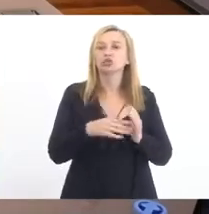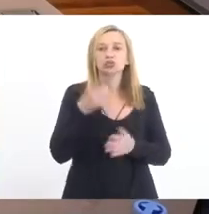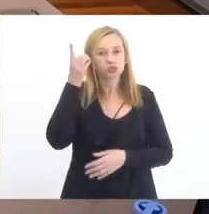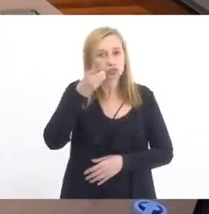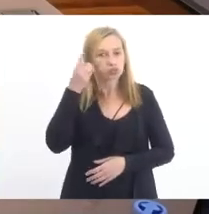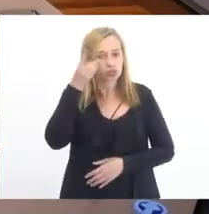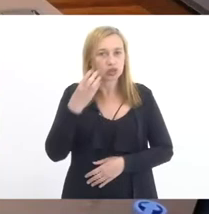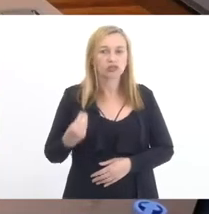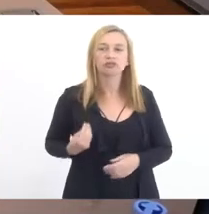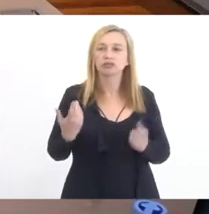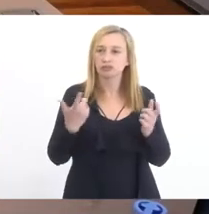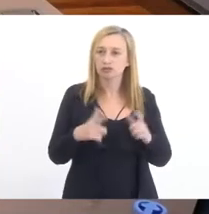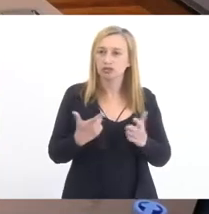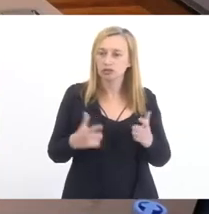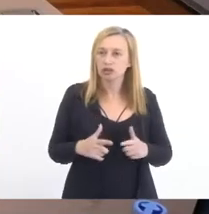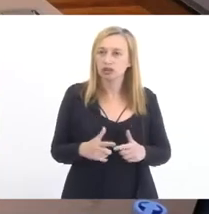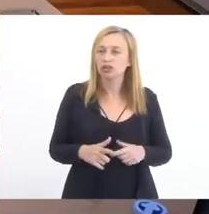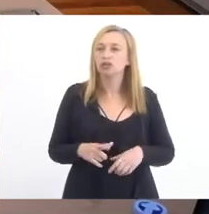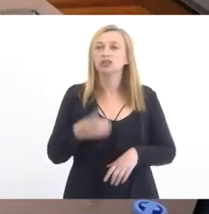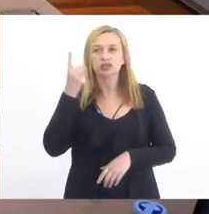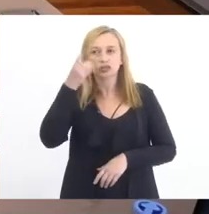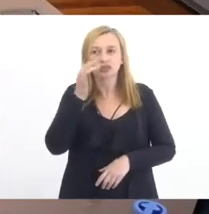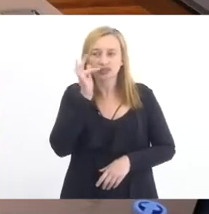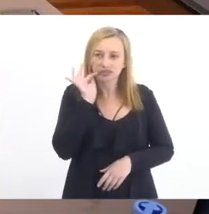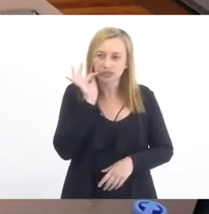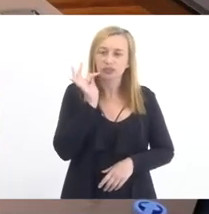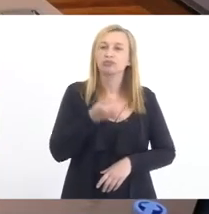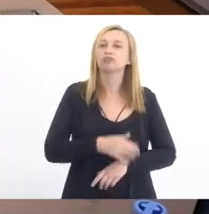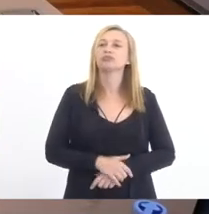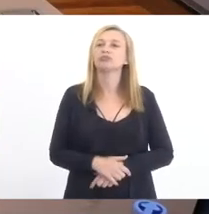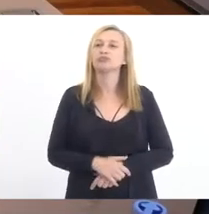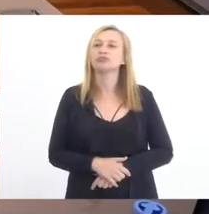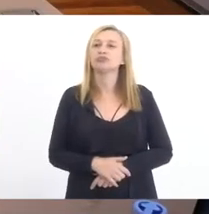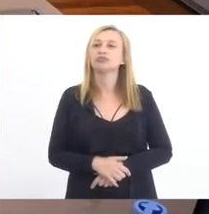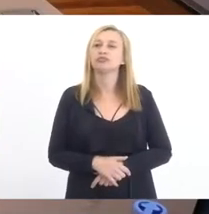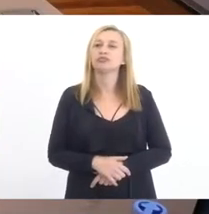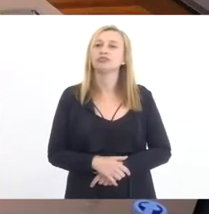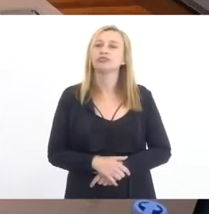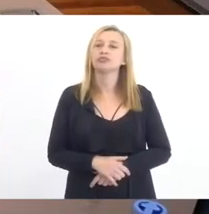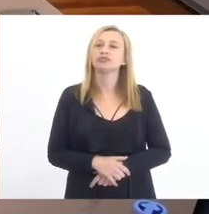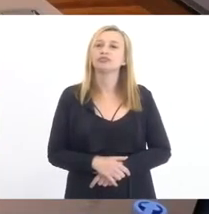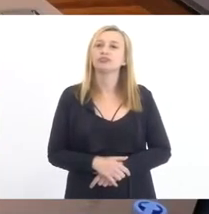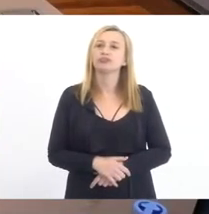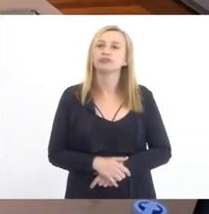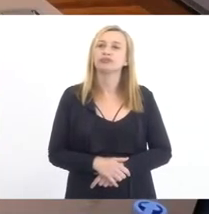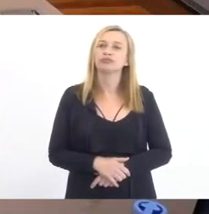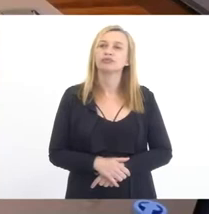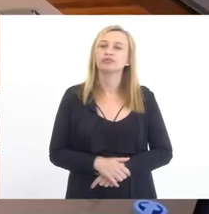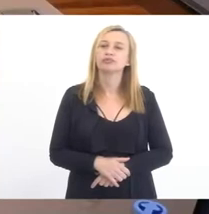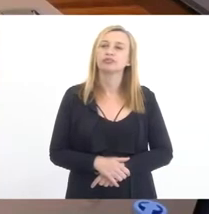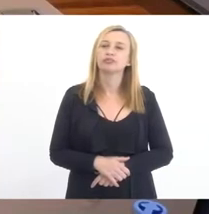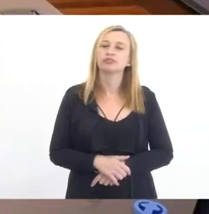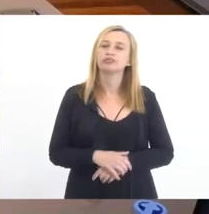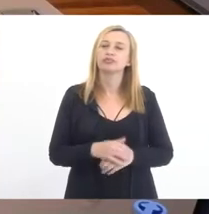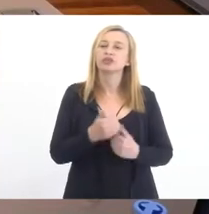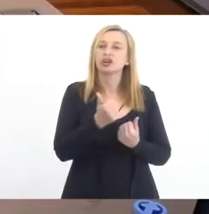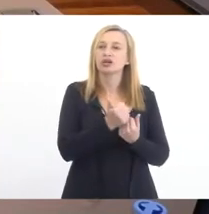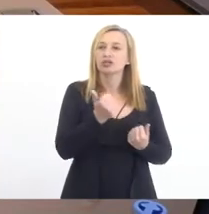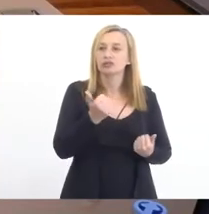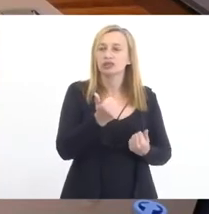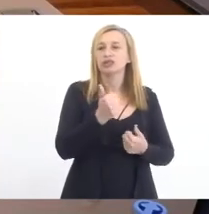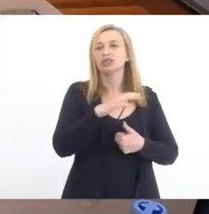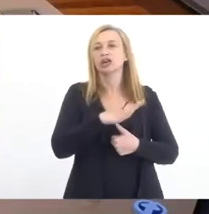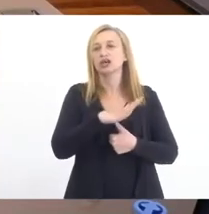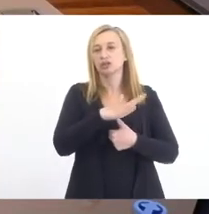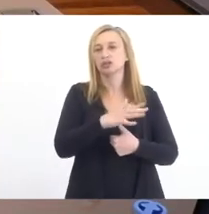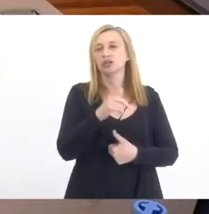presentes, cumprimentando aí o nosso deputado Flávio Serafini, e o nosso magnífico vice-reitor, Dario,